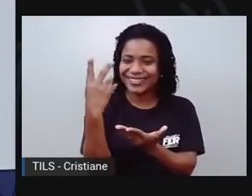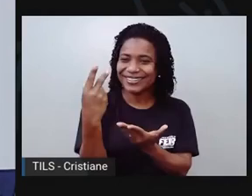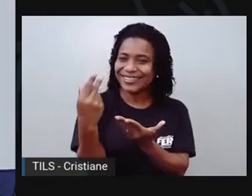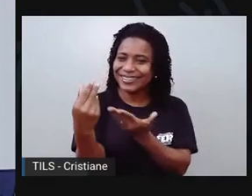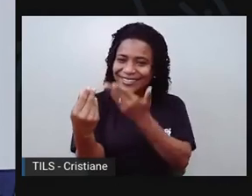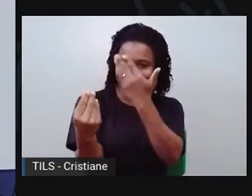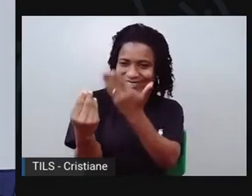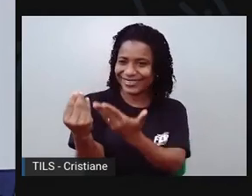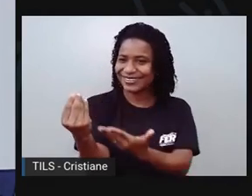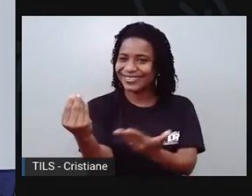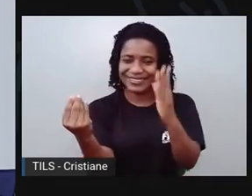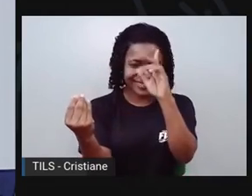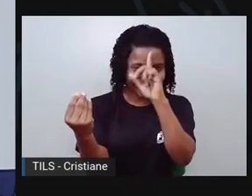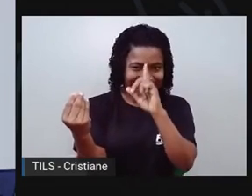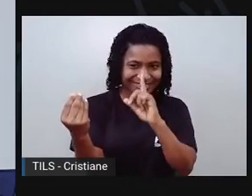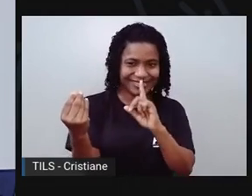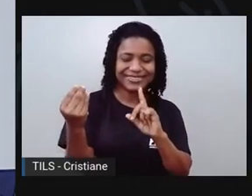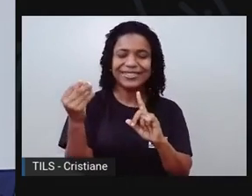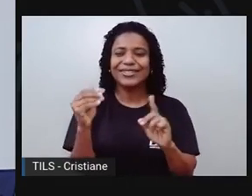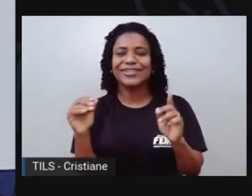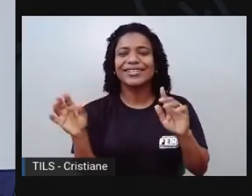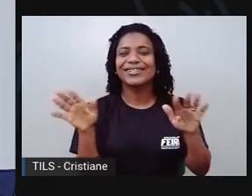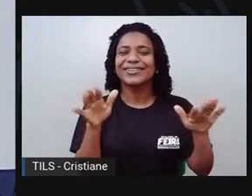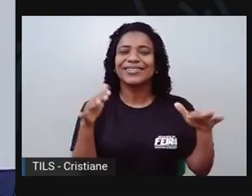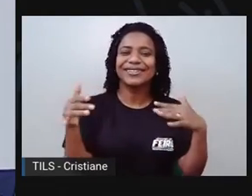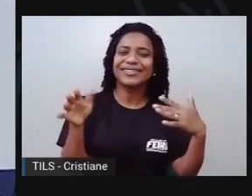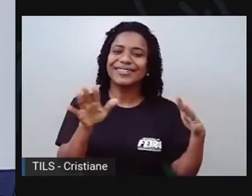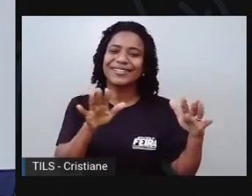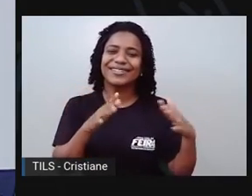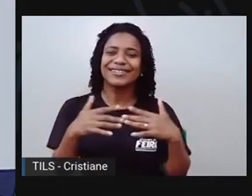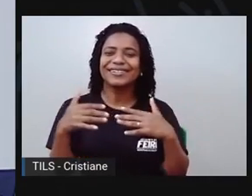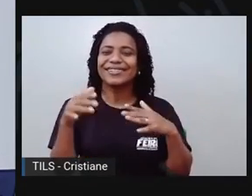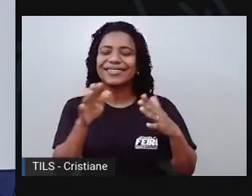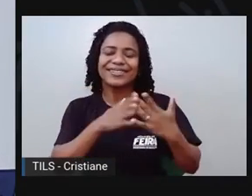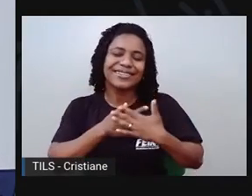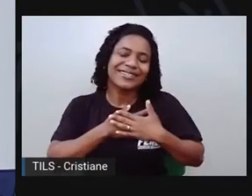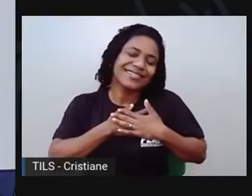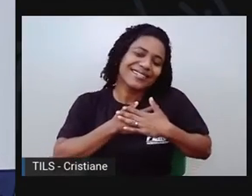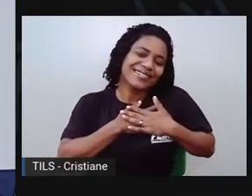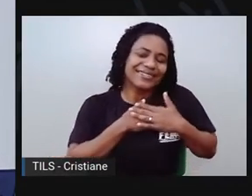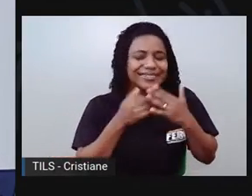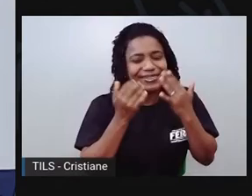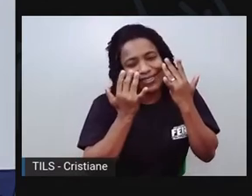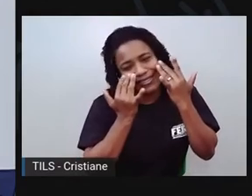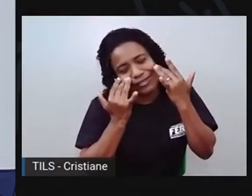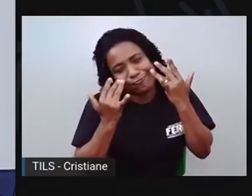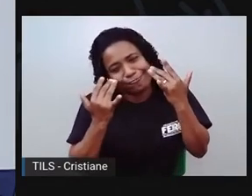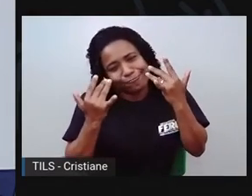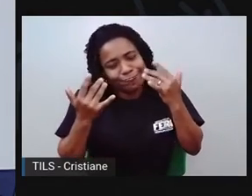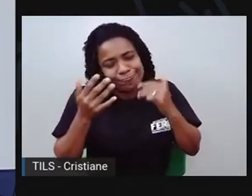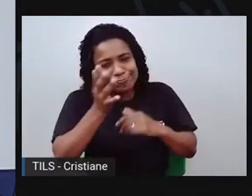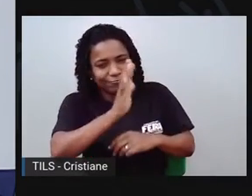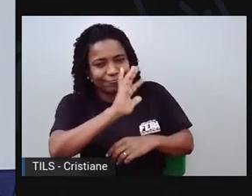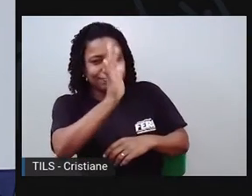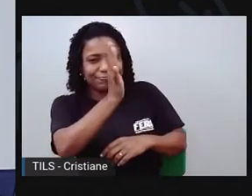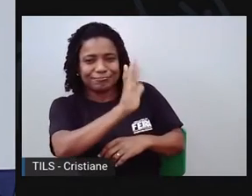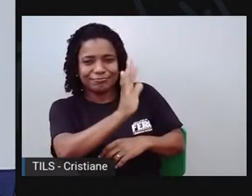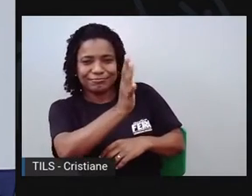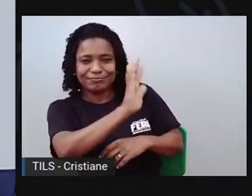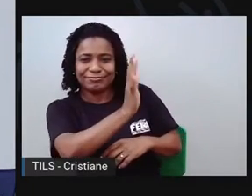bela, rosa. Iaia, meu lenço, oh iaia, nessa despedida que me